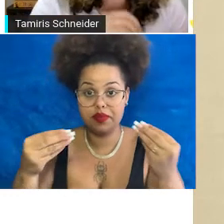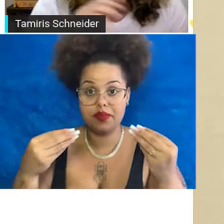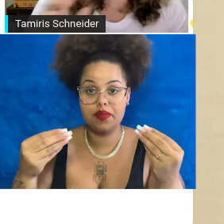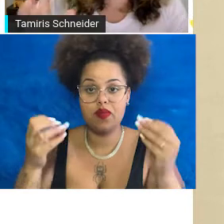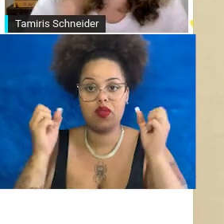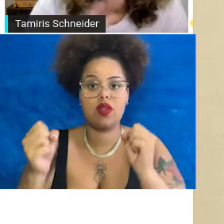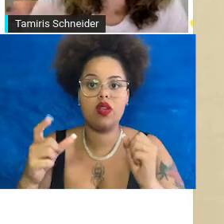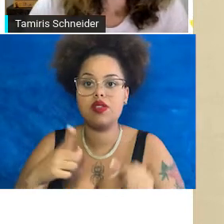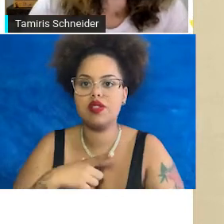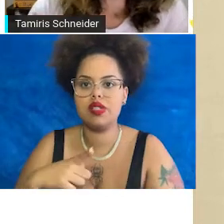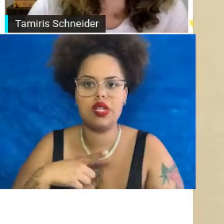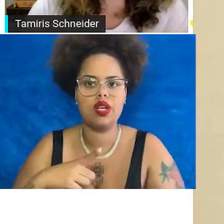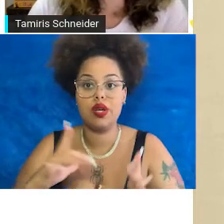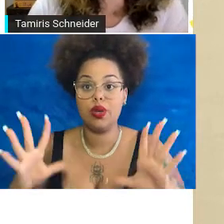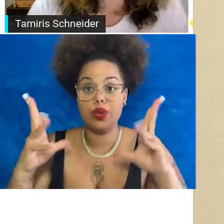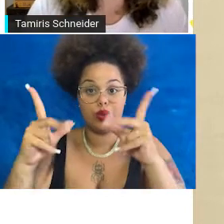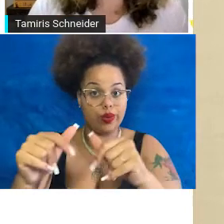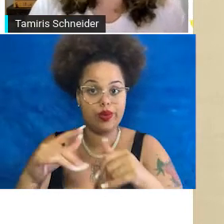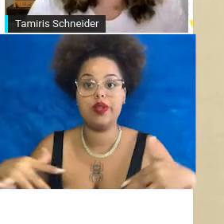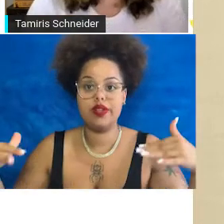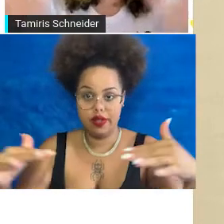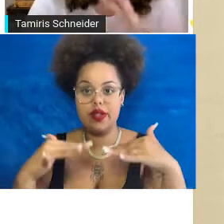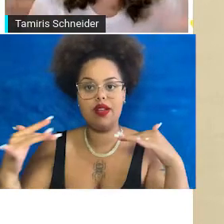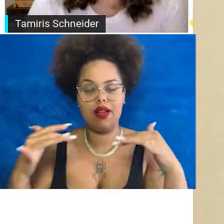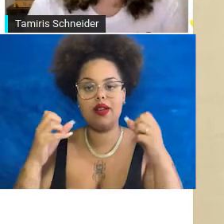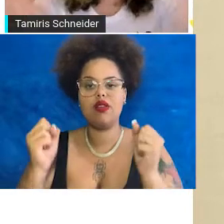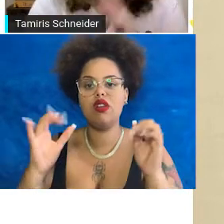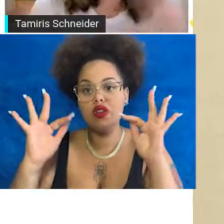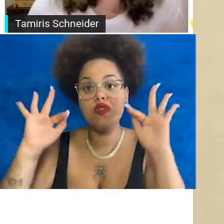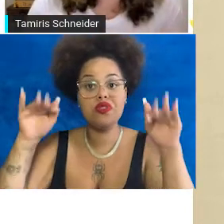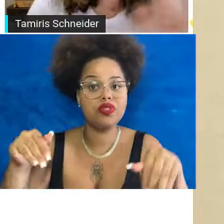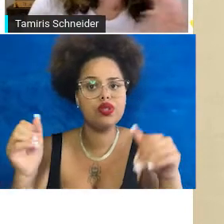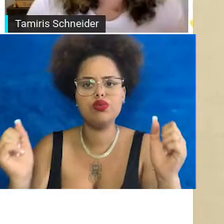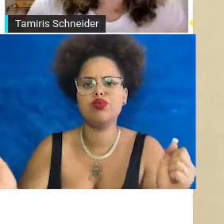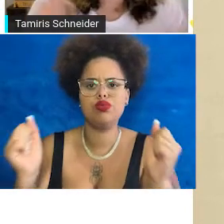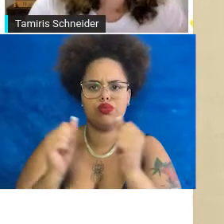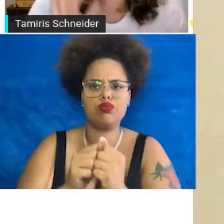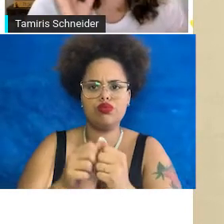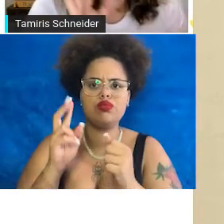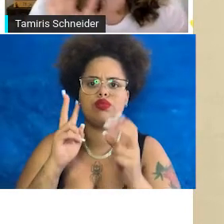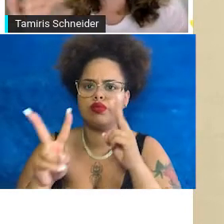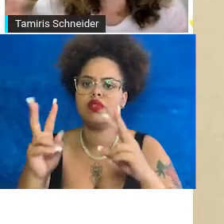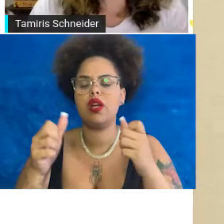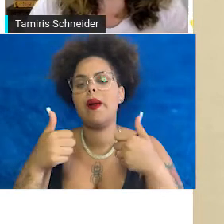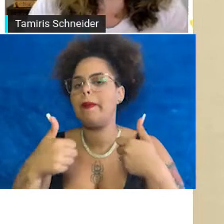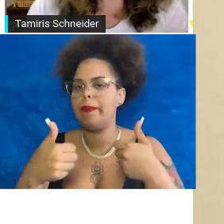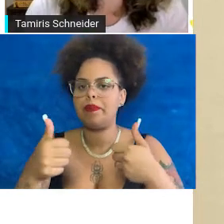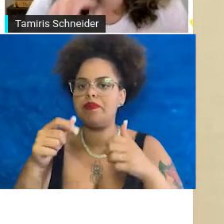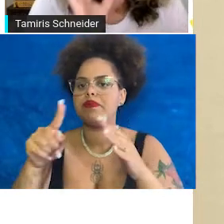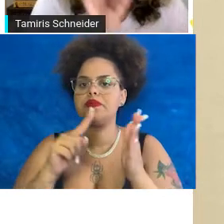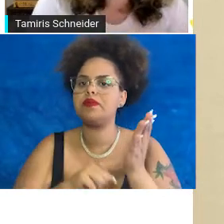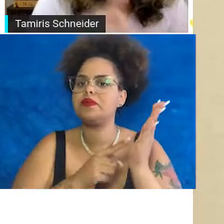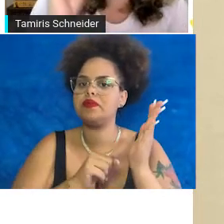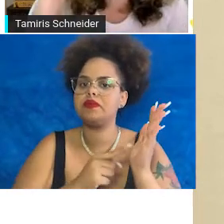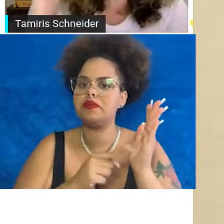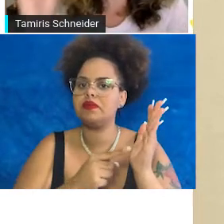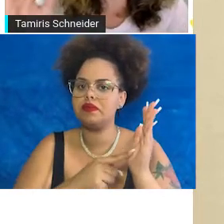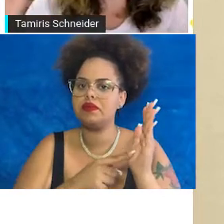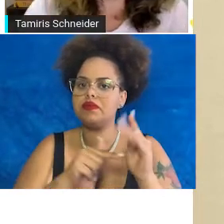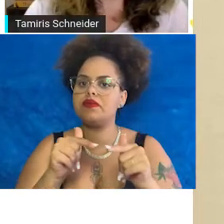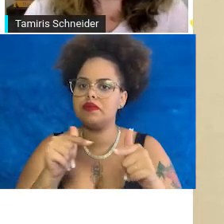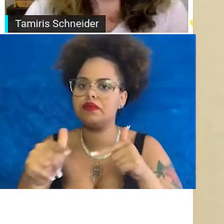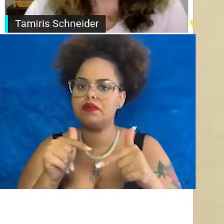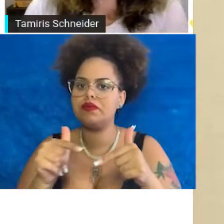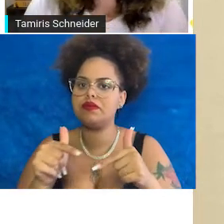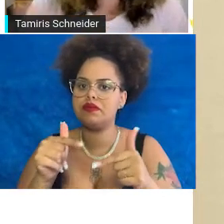ter uma decupagem de todas as áreas. A gente pode, no fim, juntar tudo, ver, beleza, são esses pontos aqui, a gente vai trabalhar em